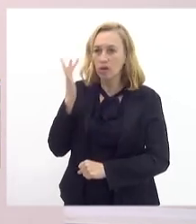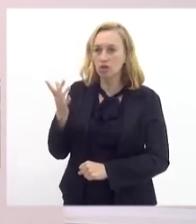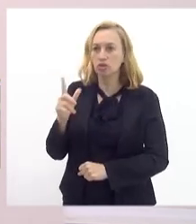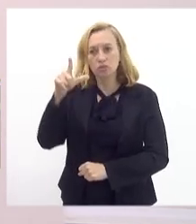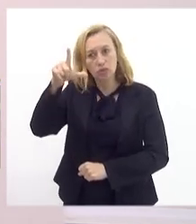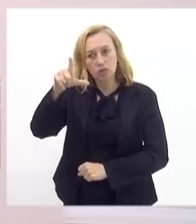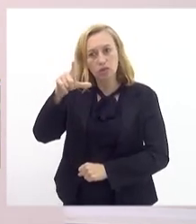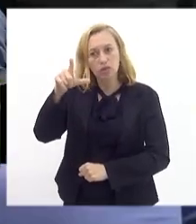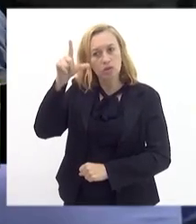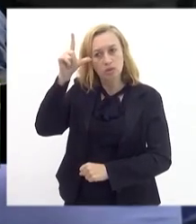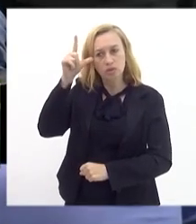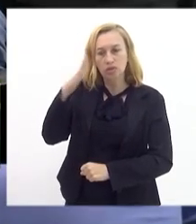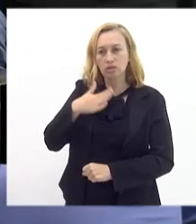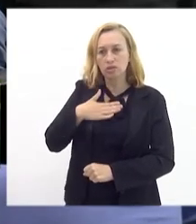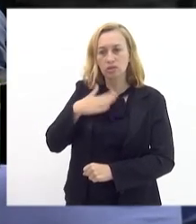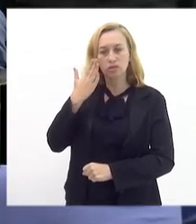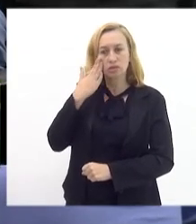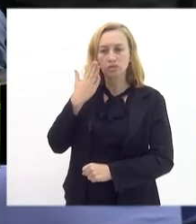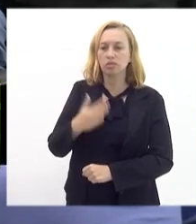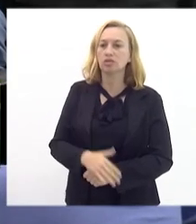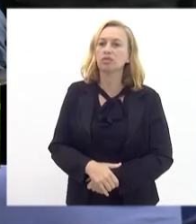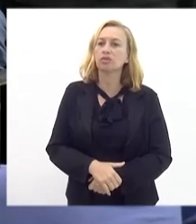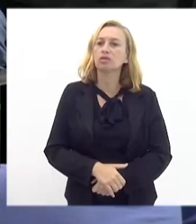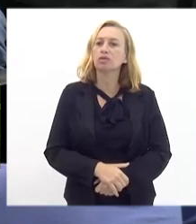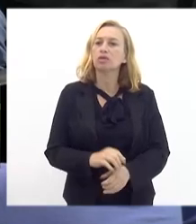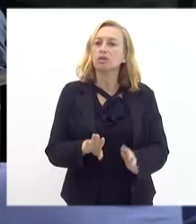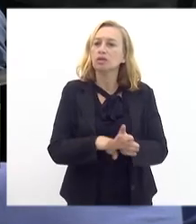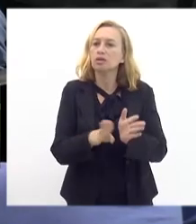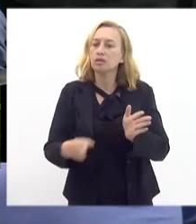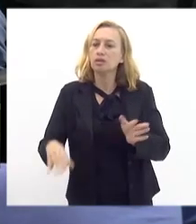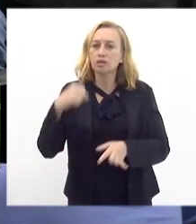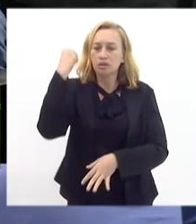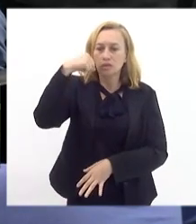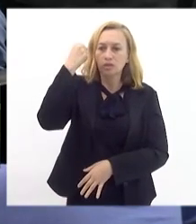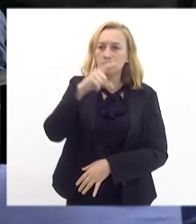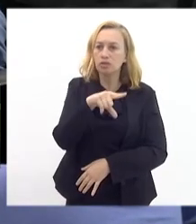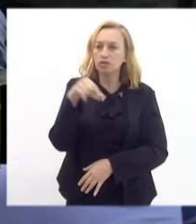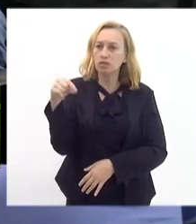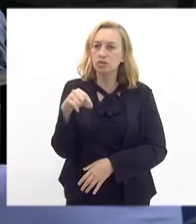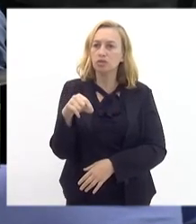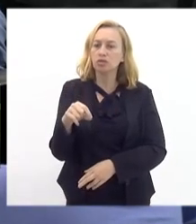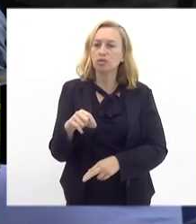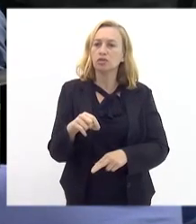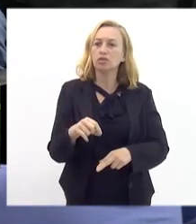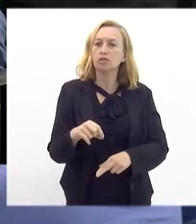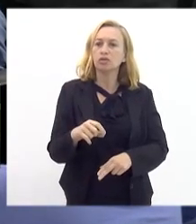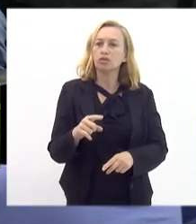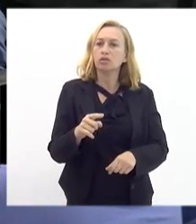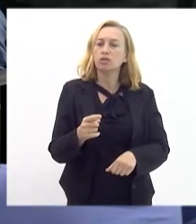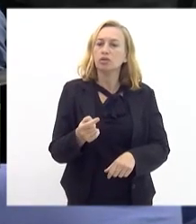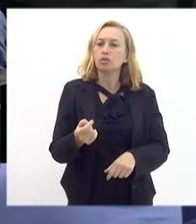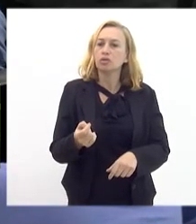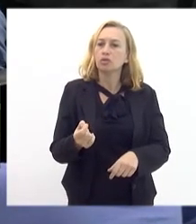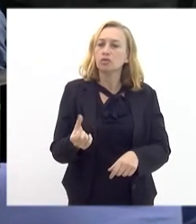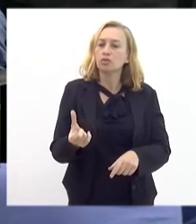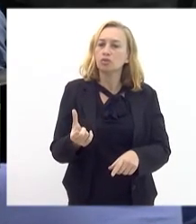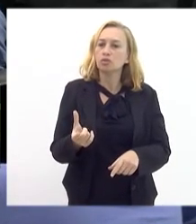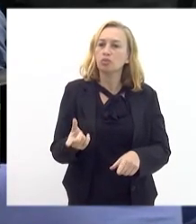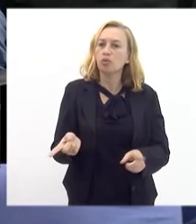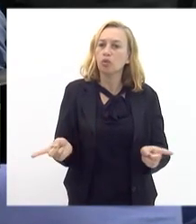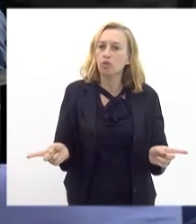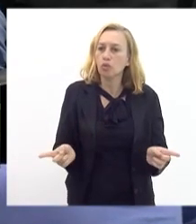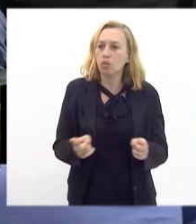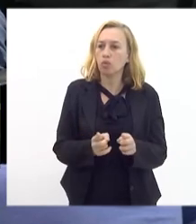do meu entendimento vai dizer pedido foi escolhida por conta da pouca extensão da supressão de vegetação